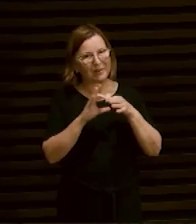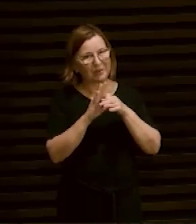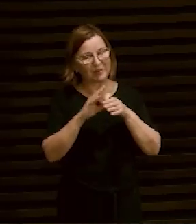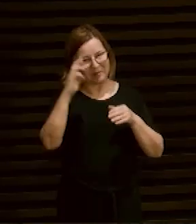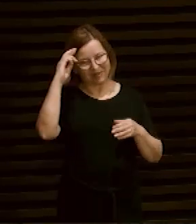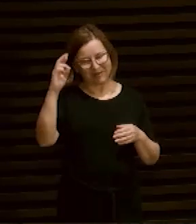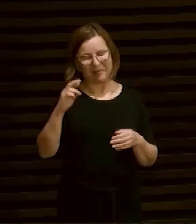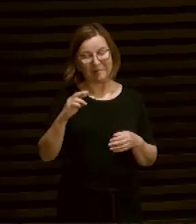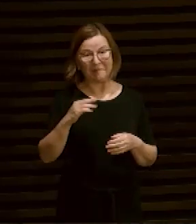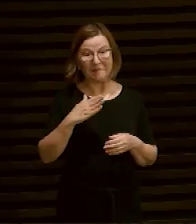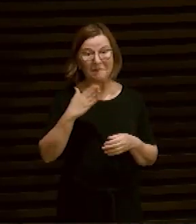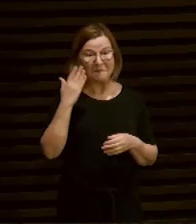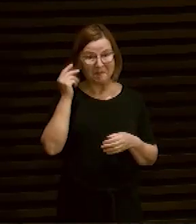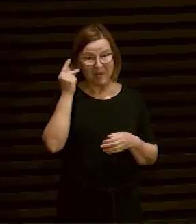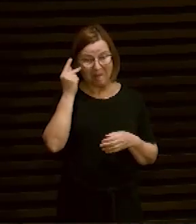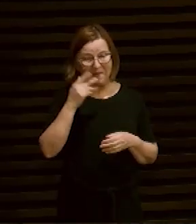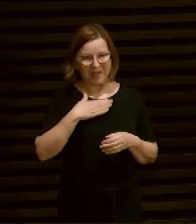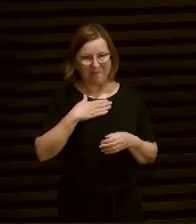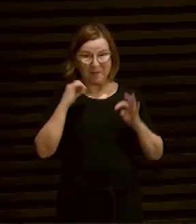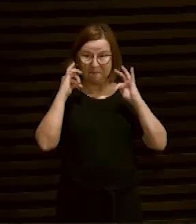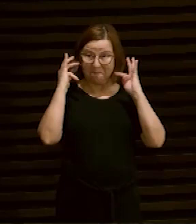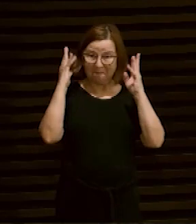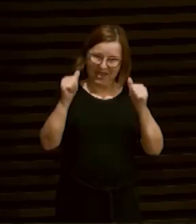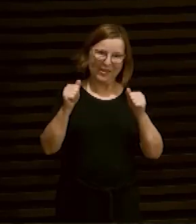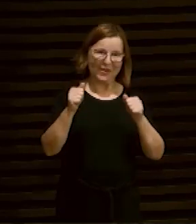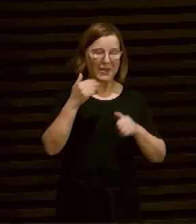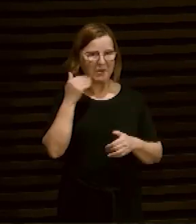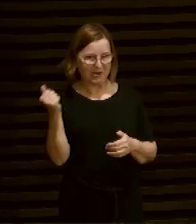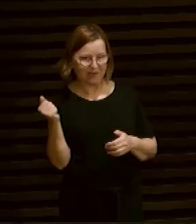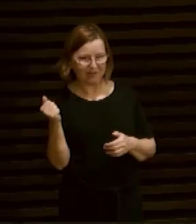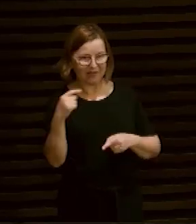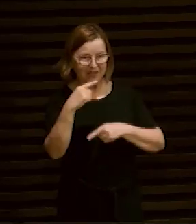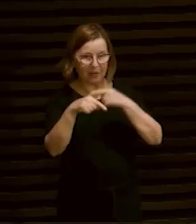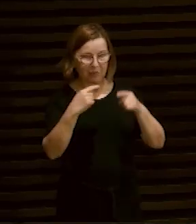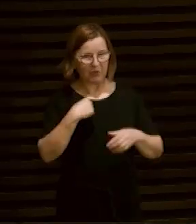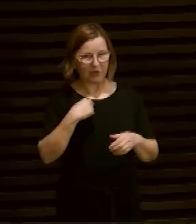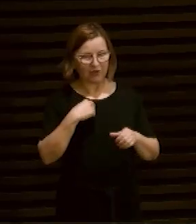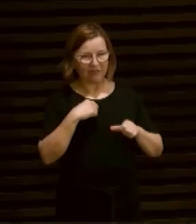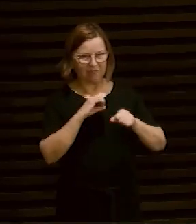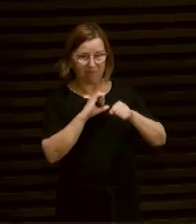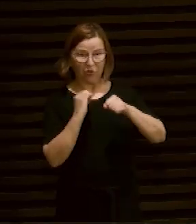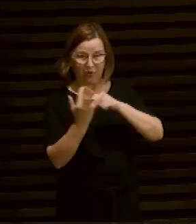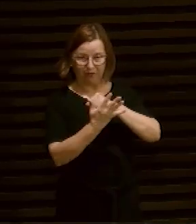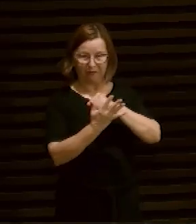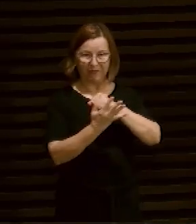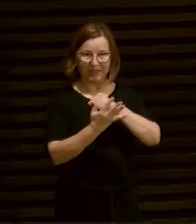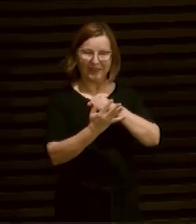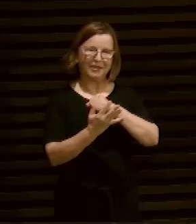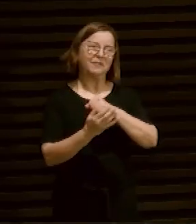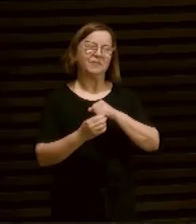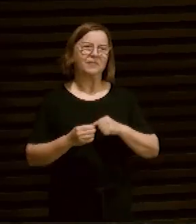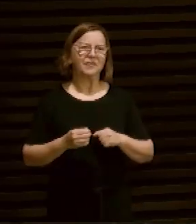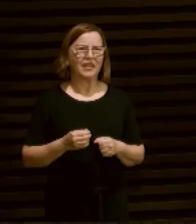coisas maravilhosas na minha vida. A primeira foi, tirou a pressão alta. Tomava remédio de